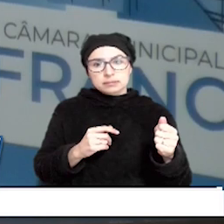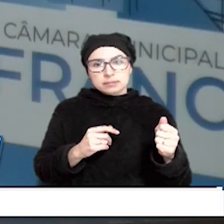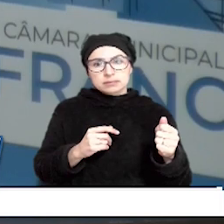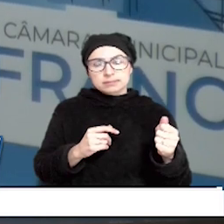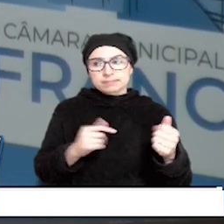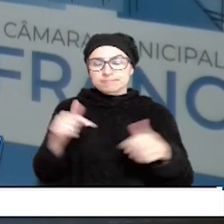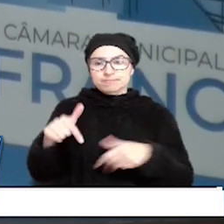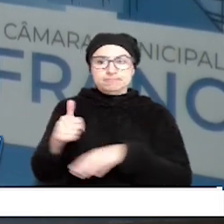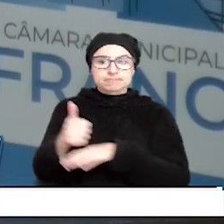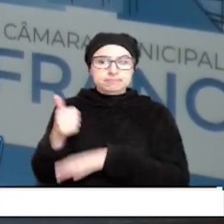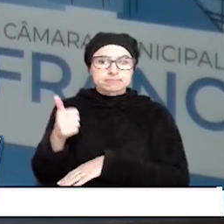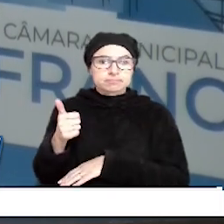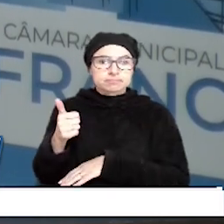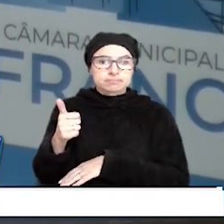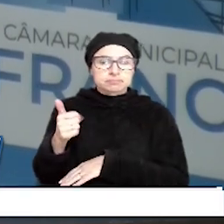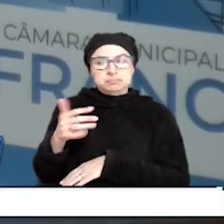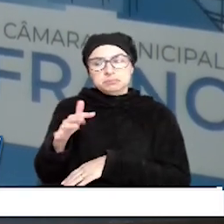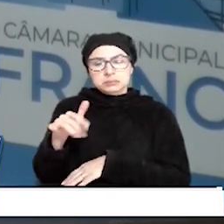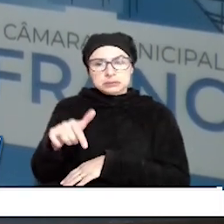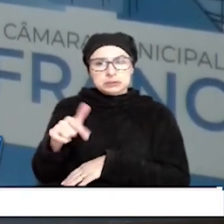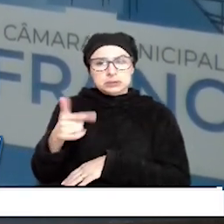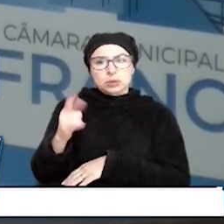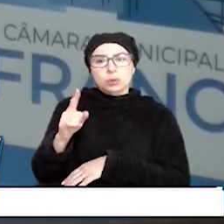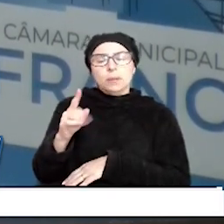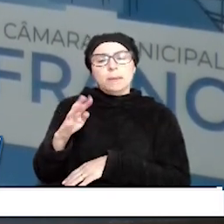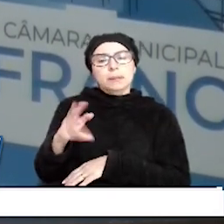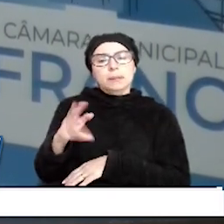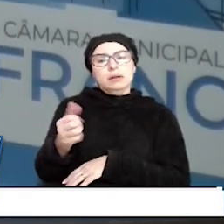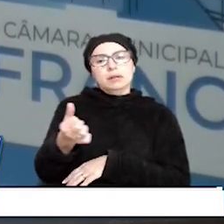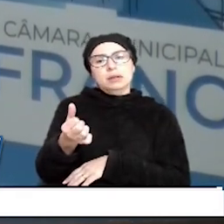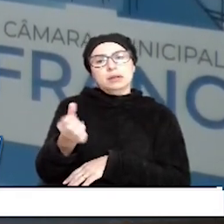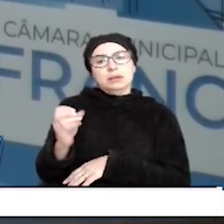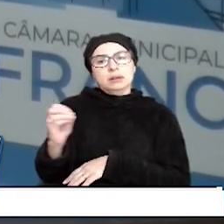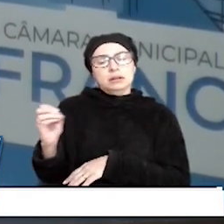enquanto Franca tem previsto para esse ano 1 bilhão e 600